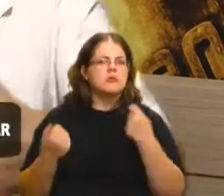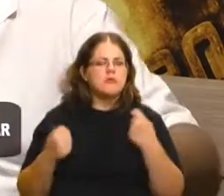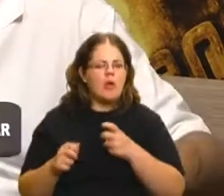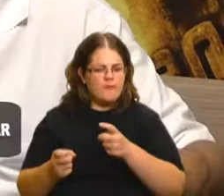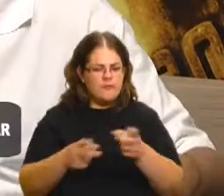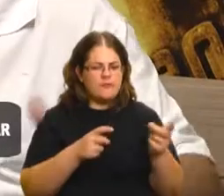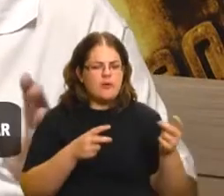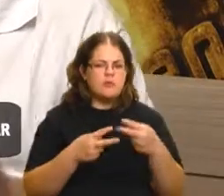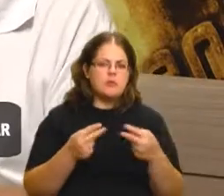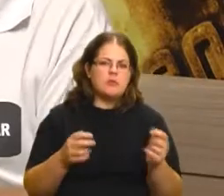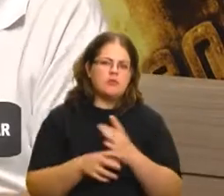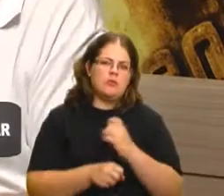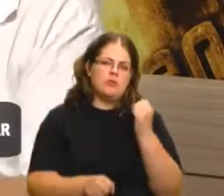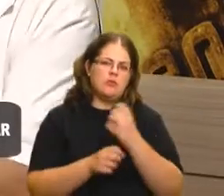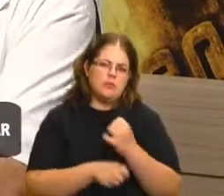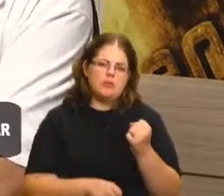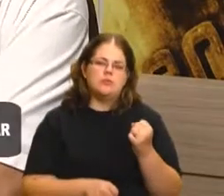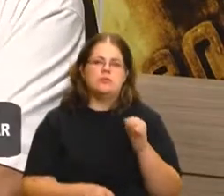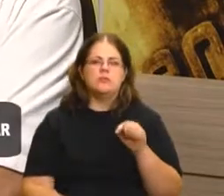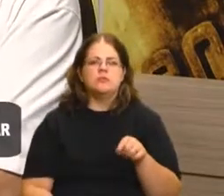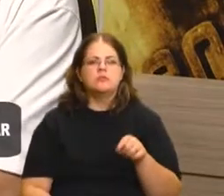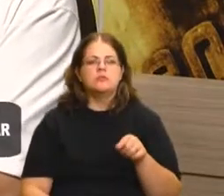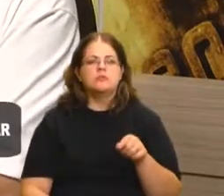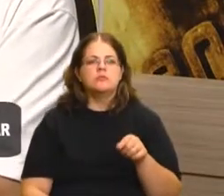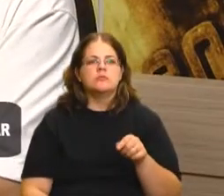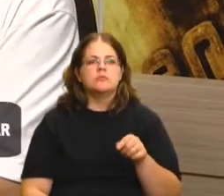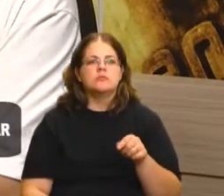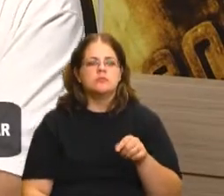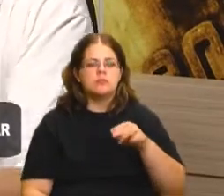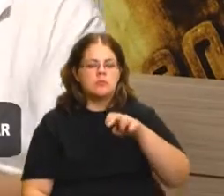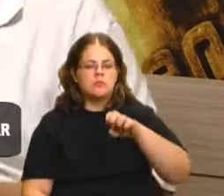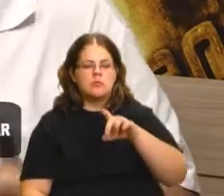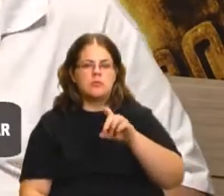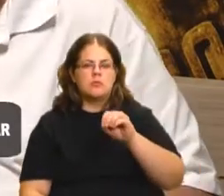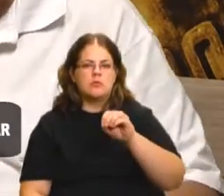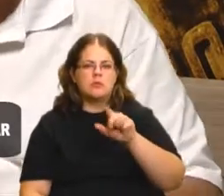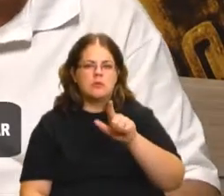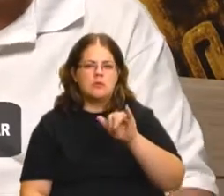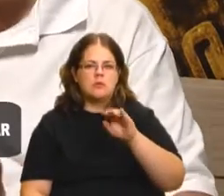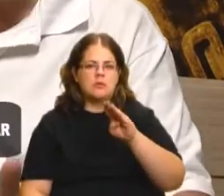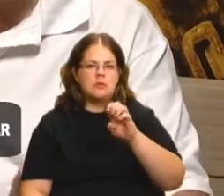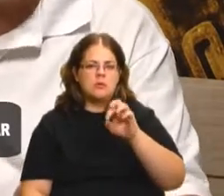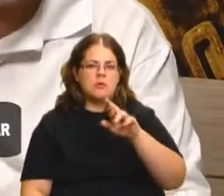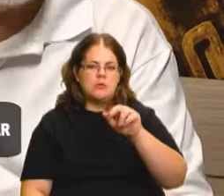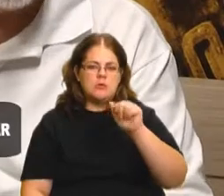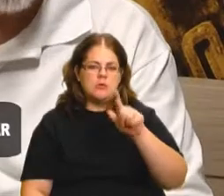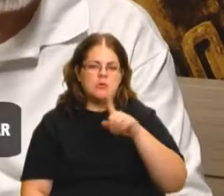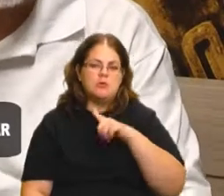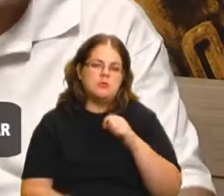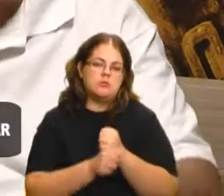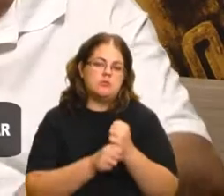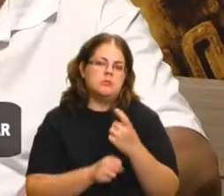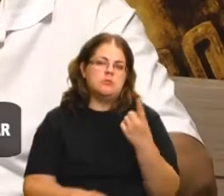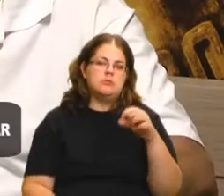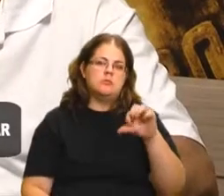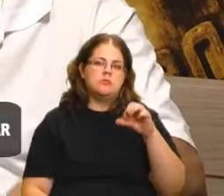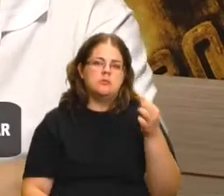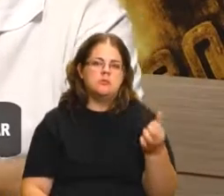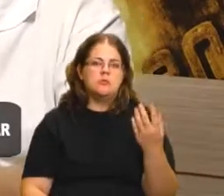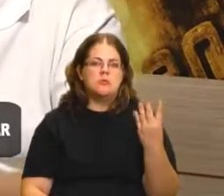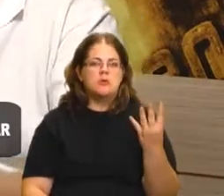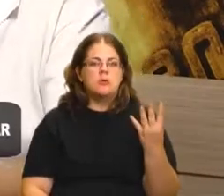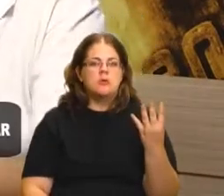para o mercado, muito semelhante ao discurso neoliberal posterior. Esse era o discurso da direita no debate de 64. E a